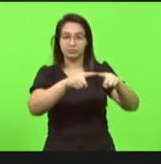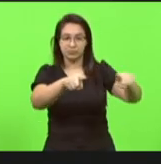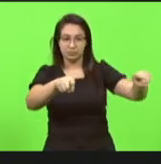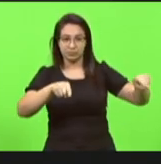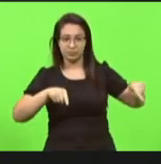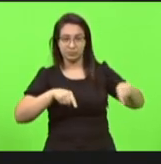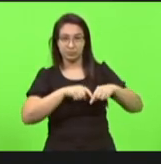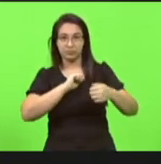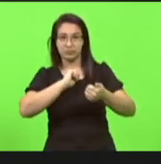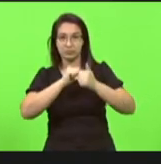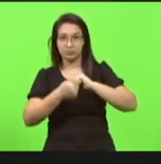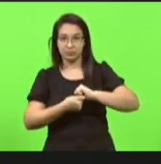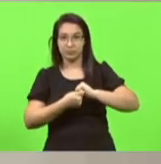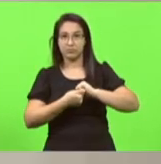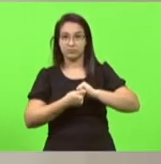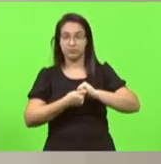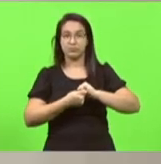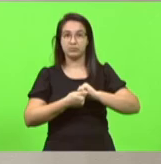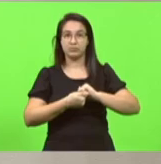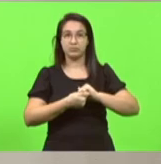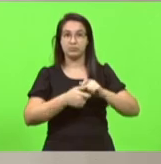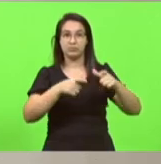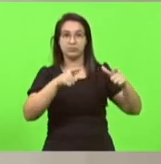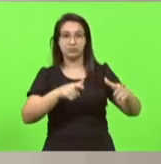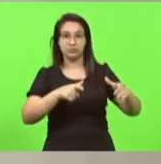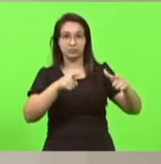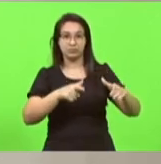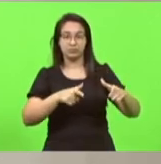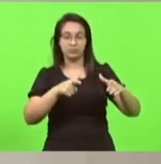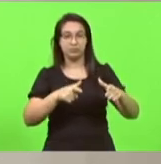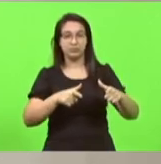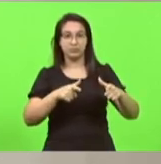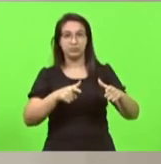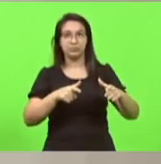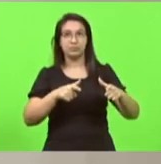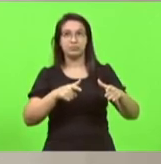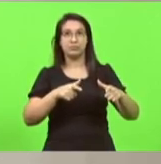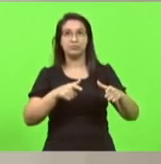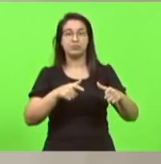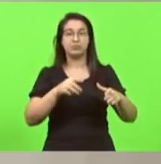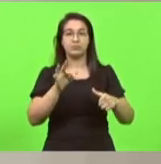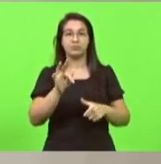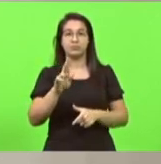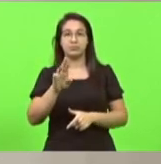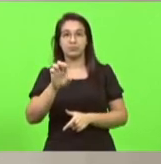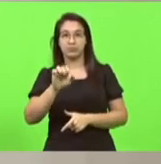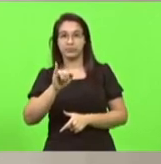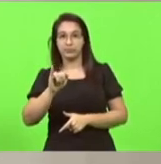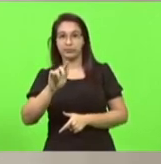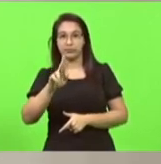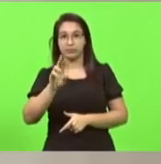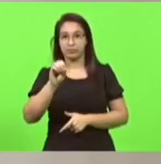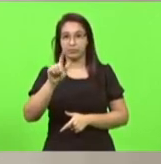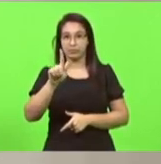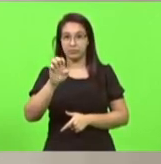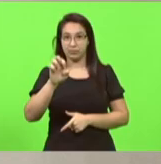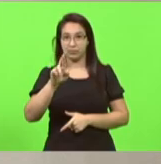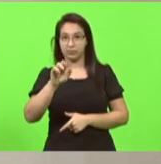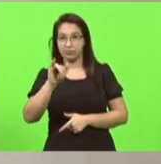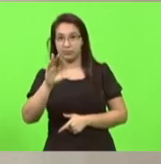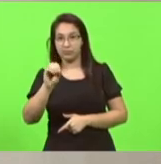de futebol society na Escola Urbano Salles, em Frei Rogério. Em discussão?